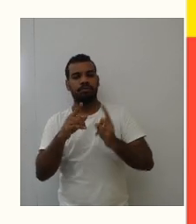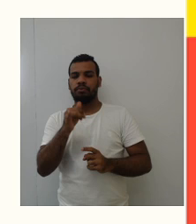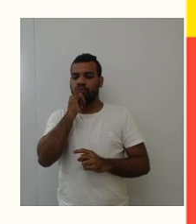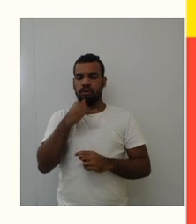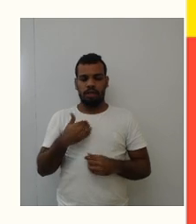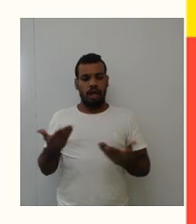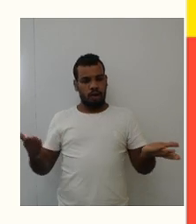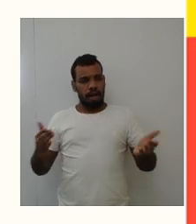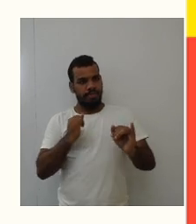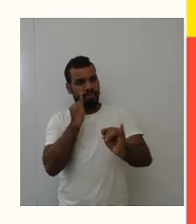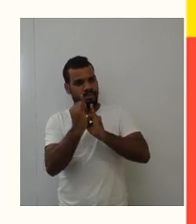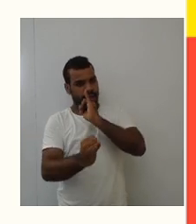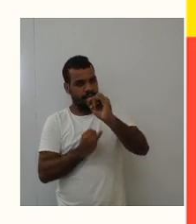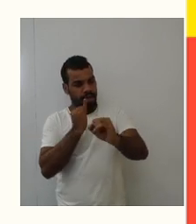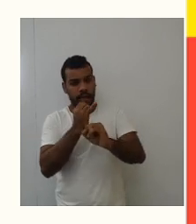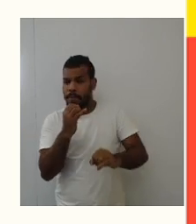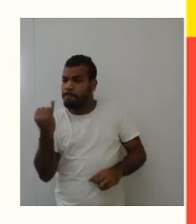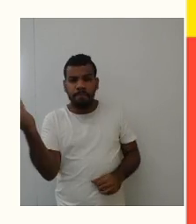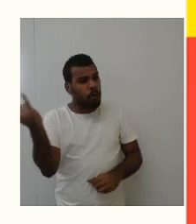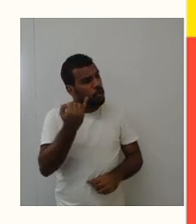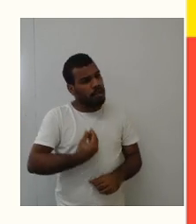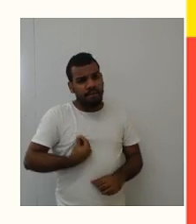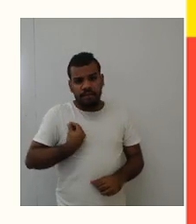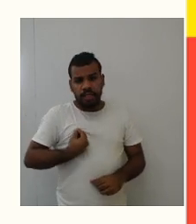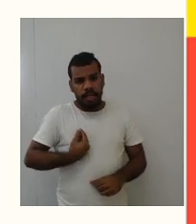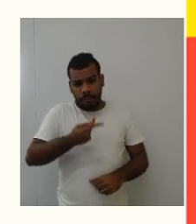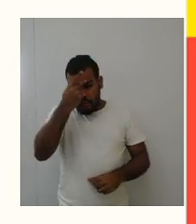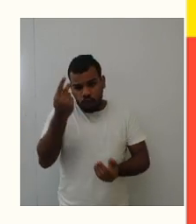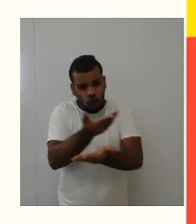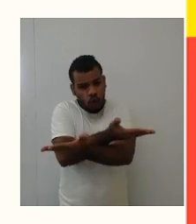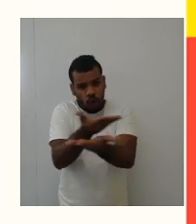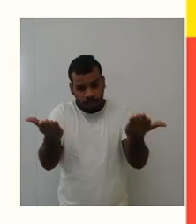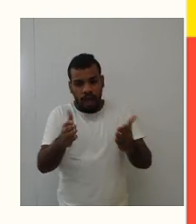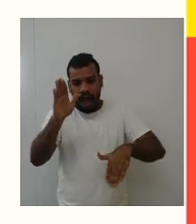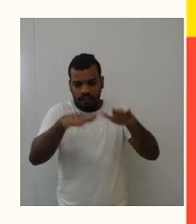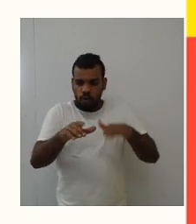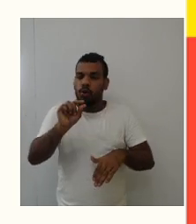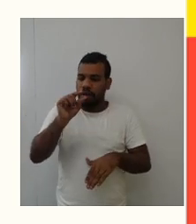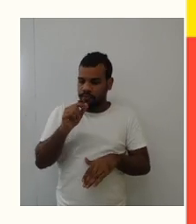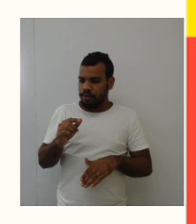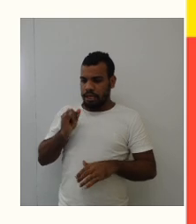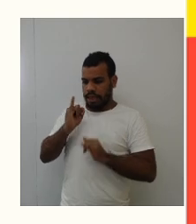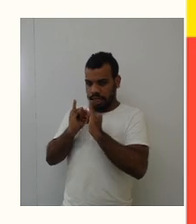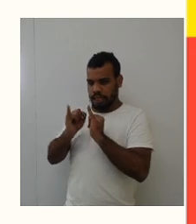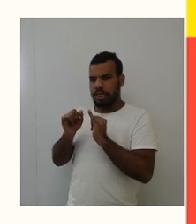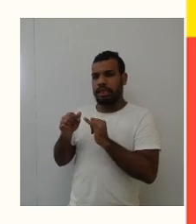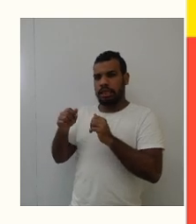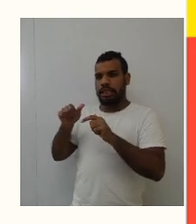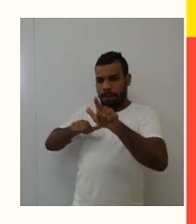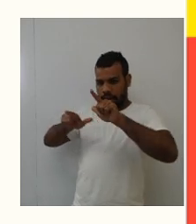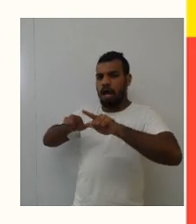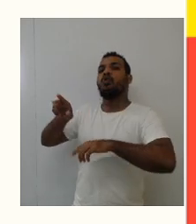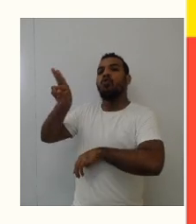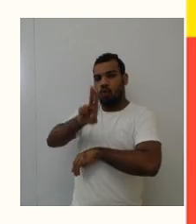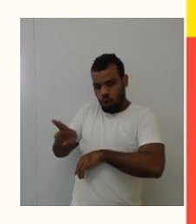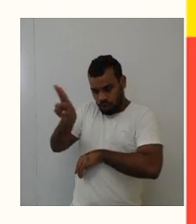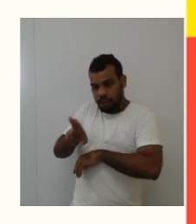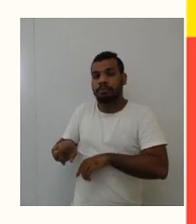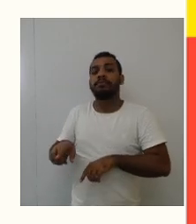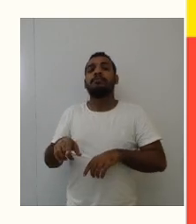a internet é algo muito importante na vida das pessoas. Às vezes usamos a internet para trabalhar, também usamos para